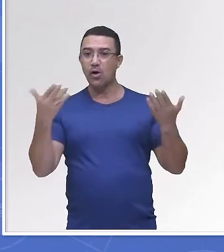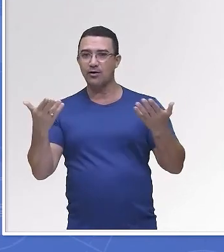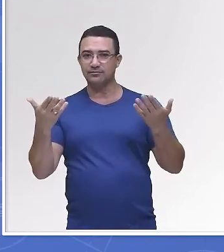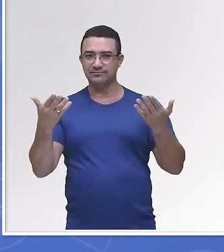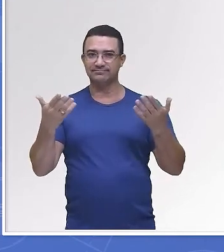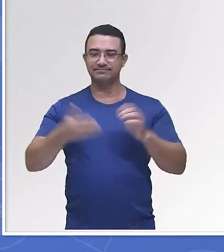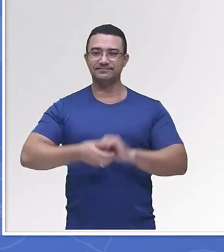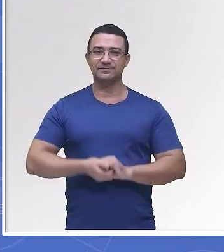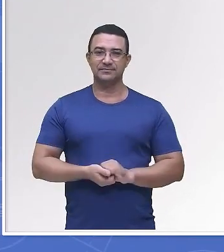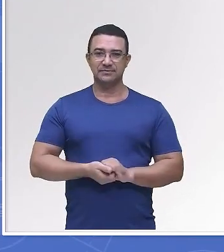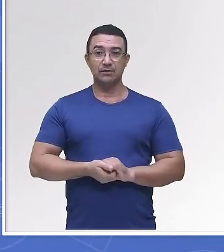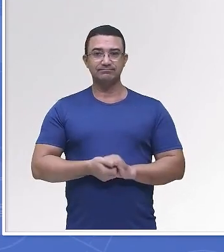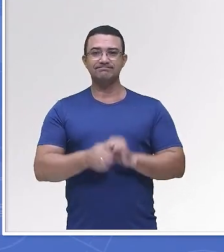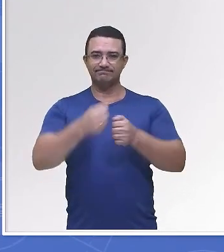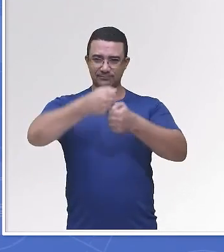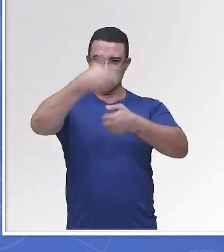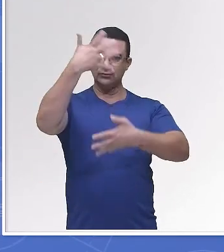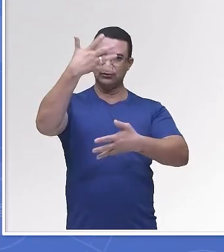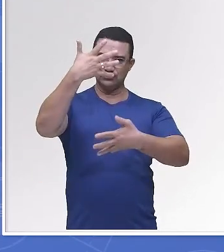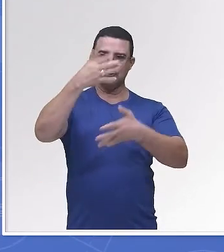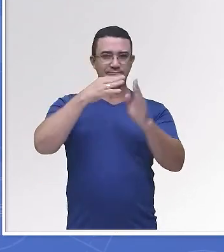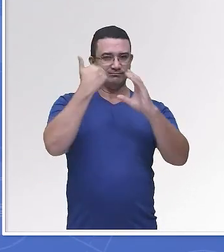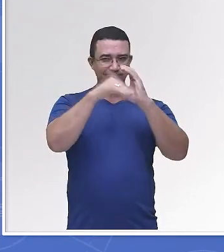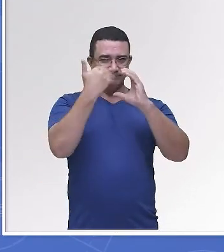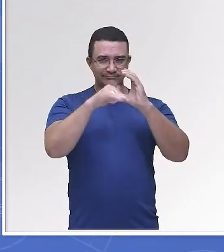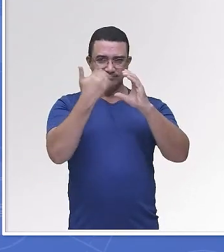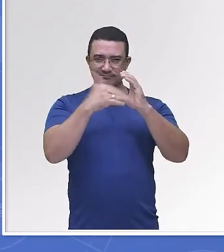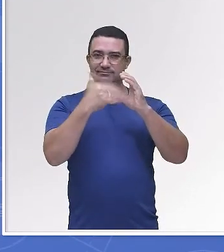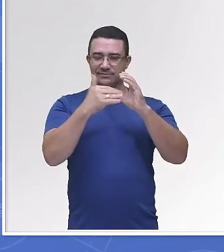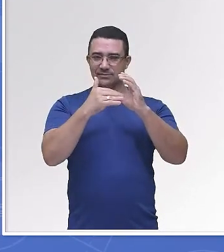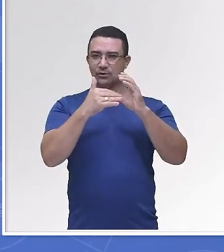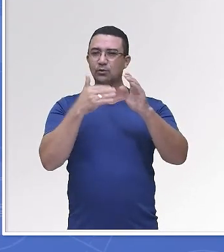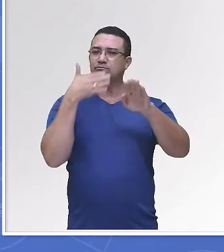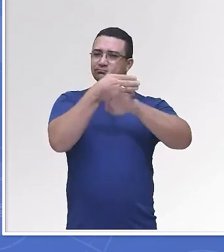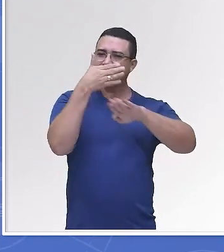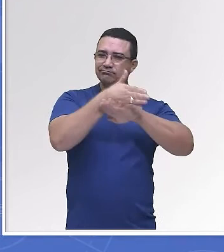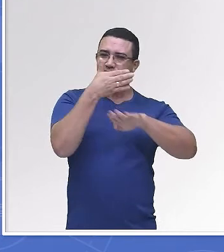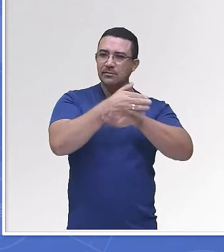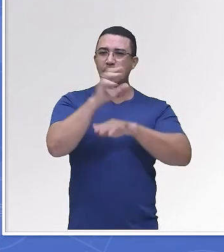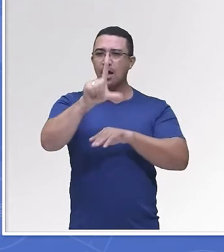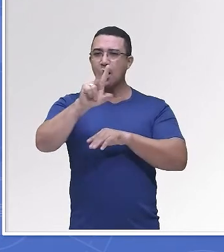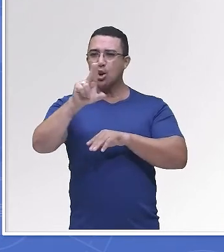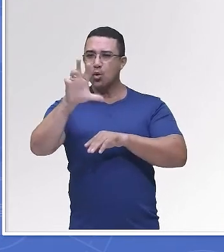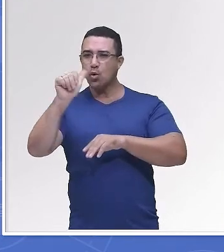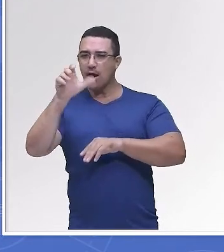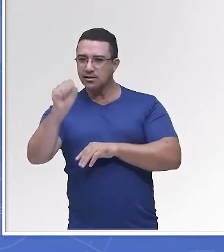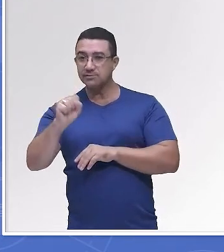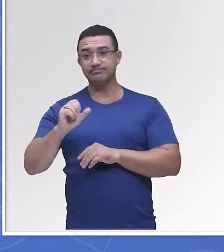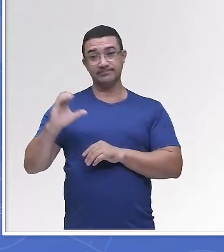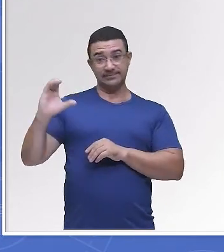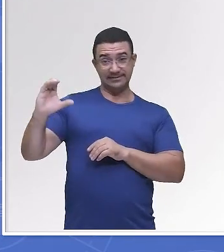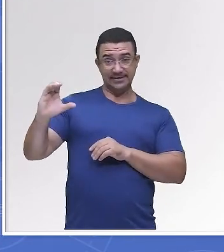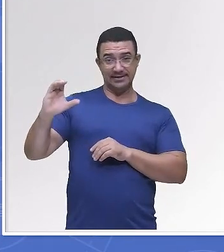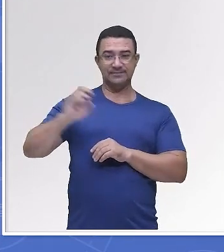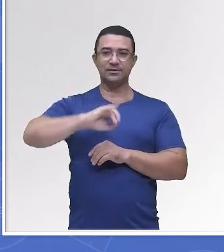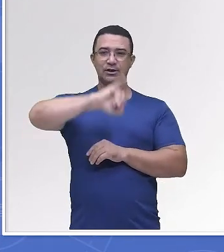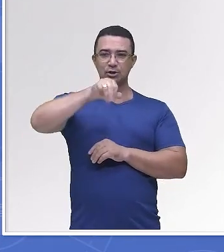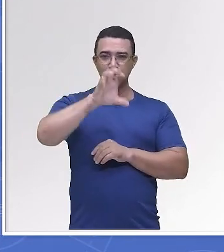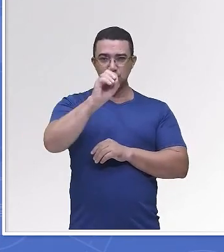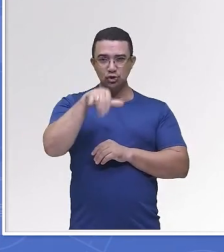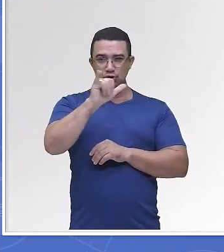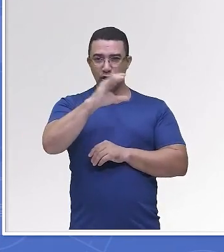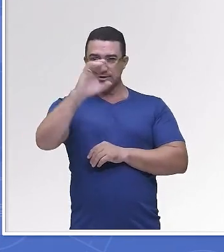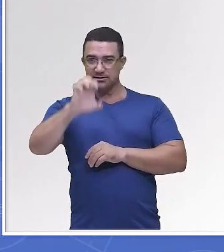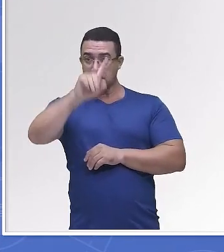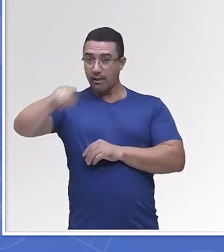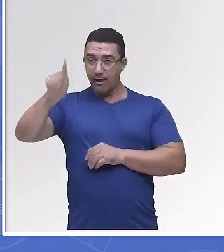registrar a participação, né, do Lucas, marcou a alternativa C. Aí a gente vai ter aqui a Joyce marcando a letra B, Raíssa